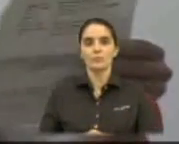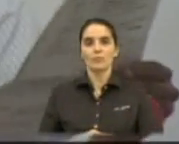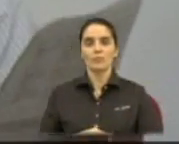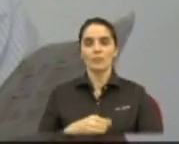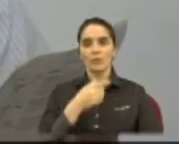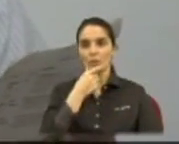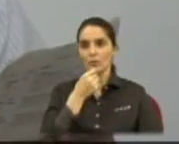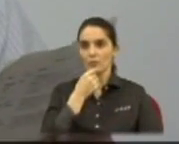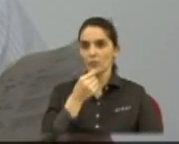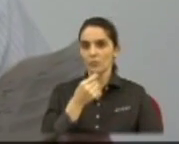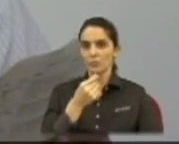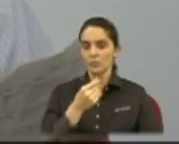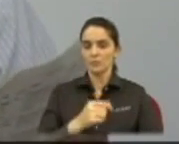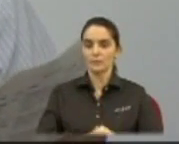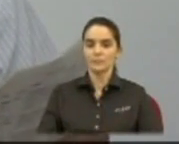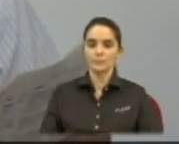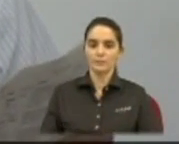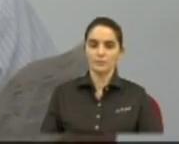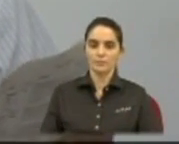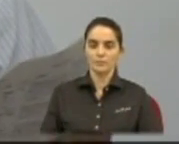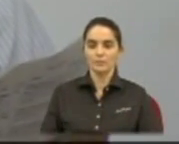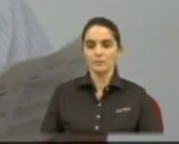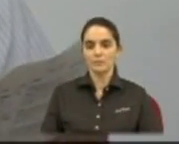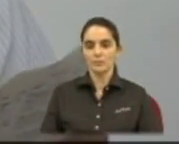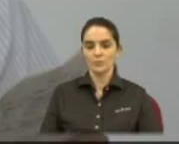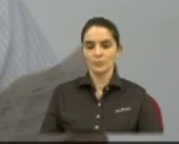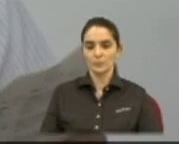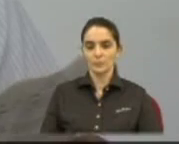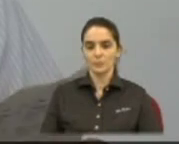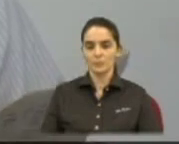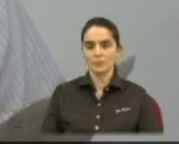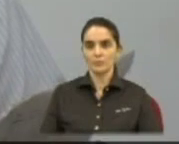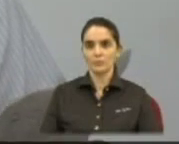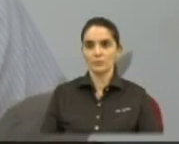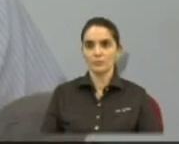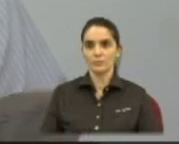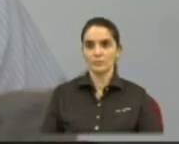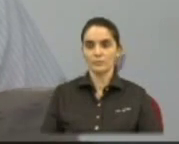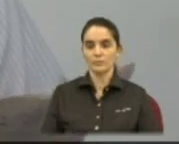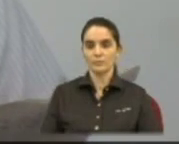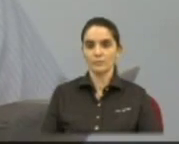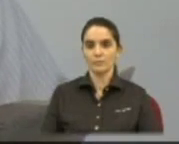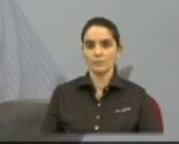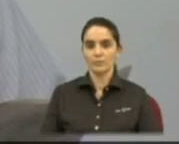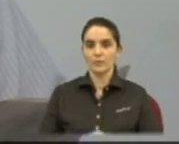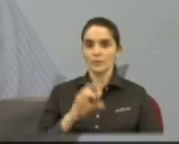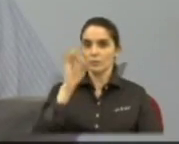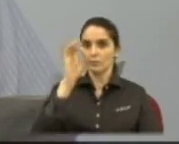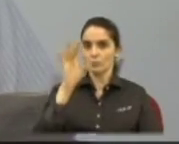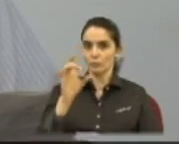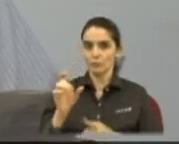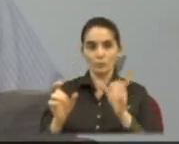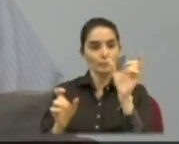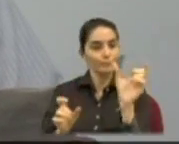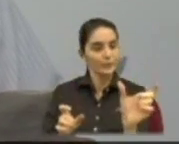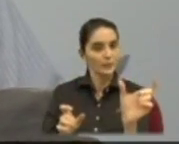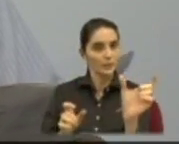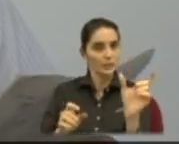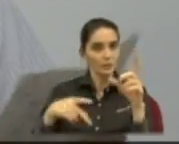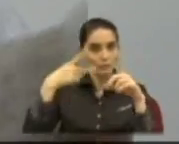todo... nós passamos só essa parte que ela fala aí, viu, Lemão, não tenho